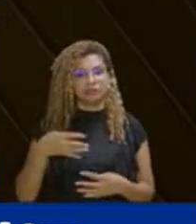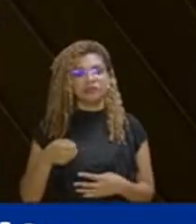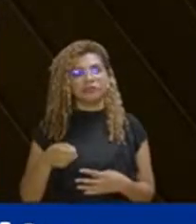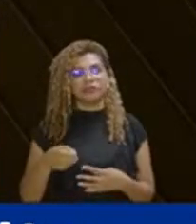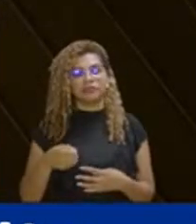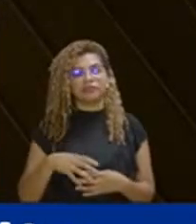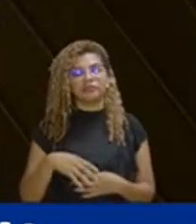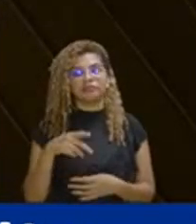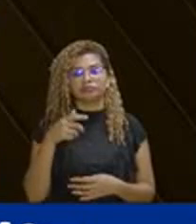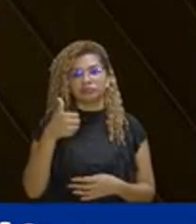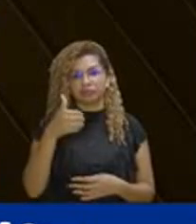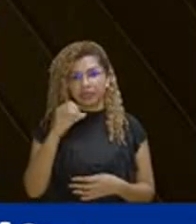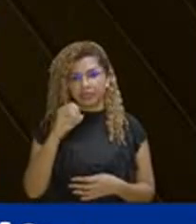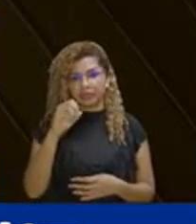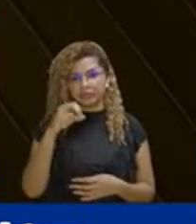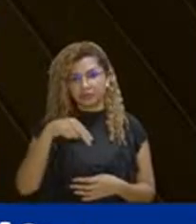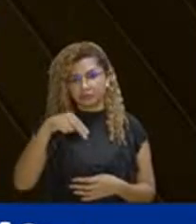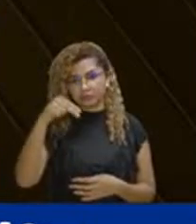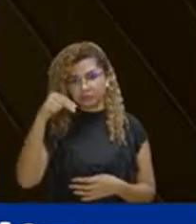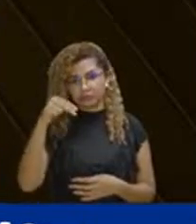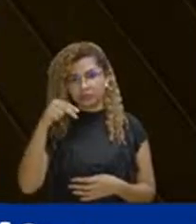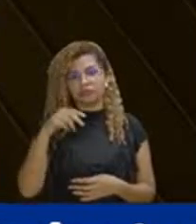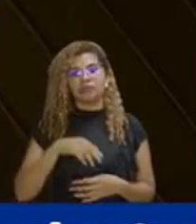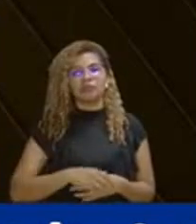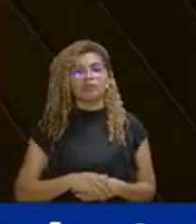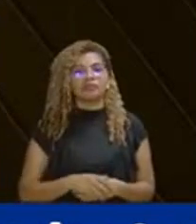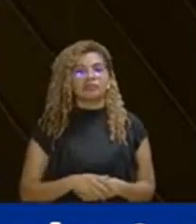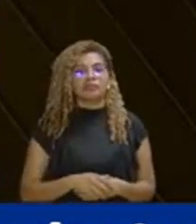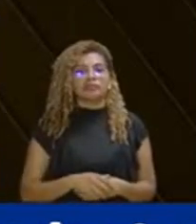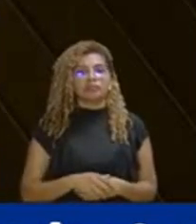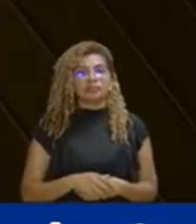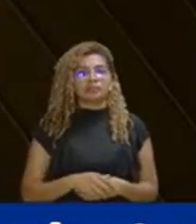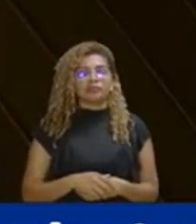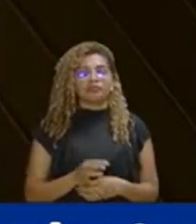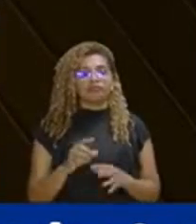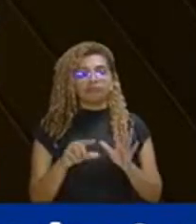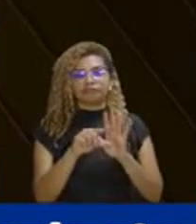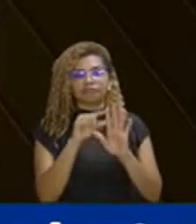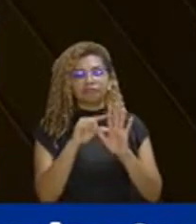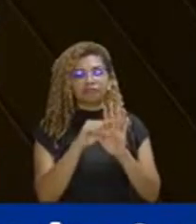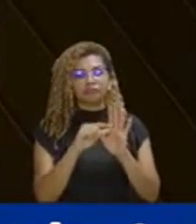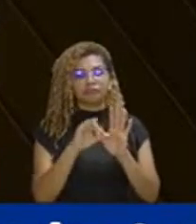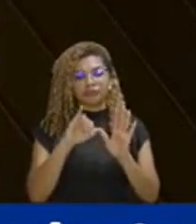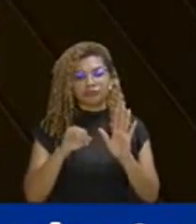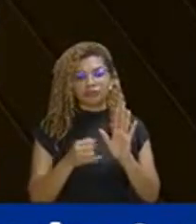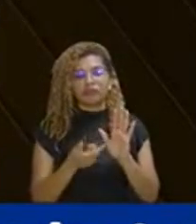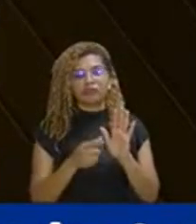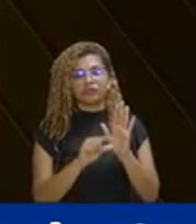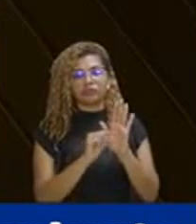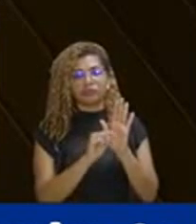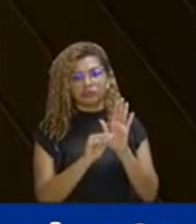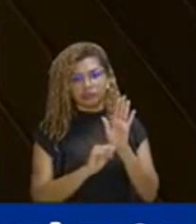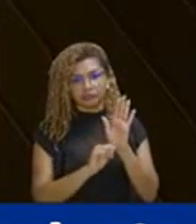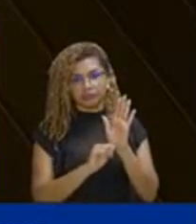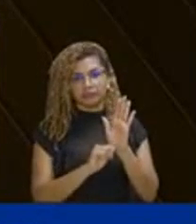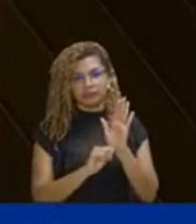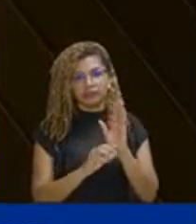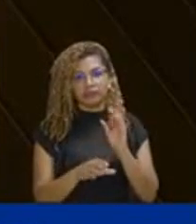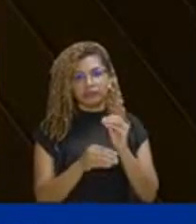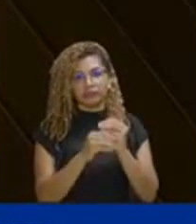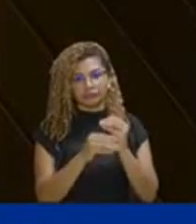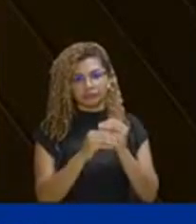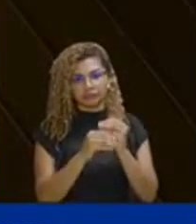Eleitoral, que indeferiu o pedido de registro de candidatura com fundamento na linha J do inciso 1 do artigo 1º da Lei Complementar